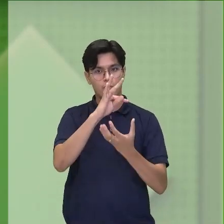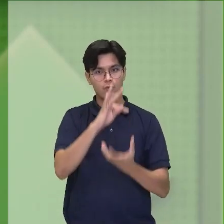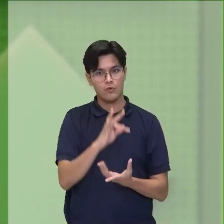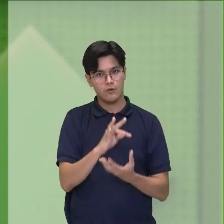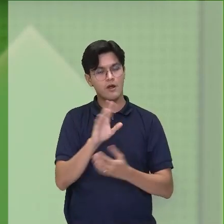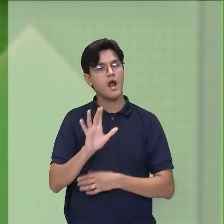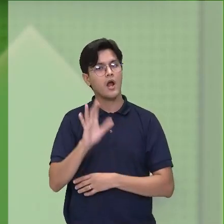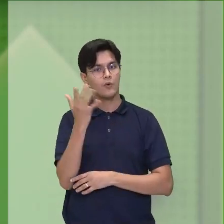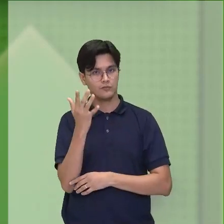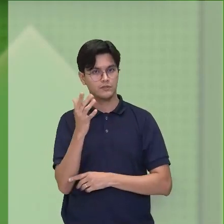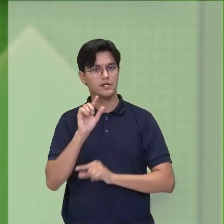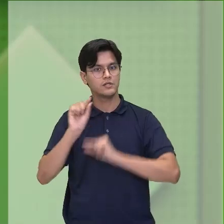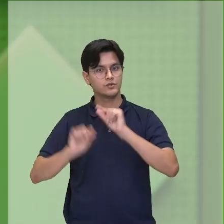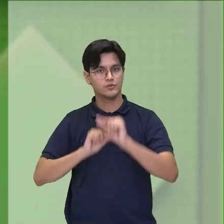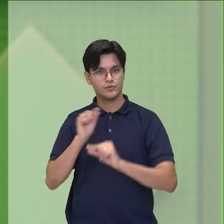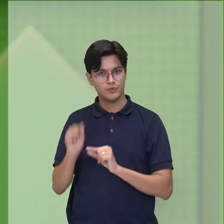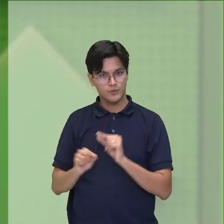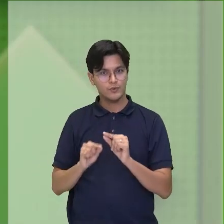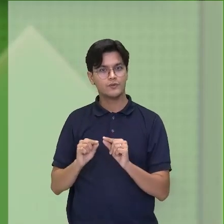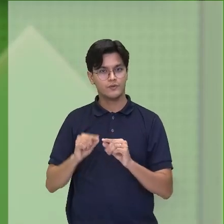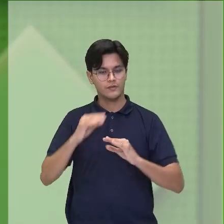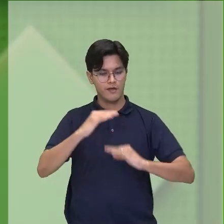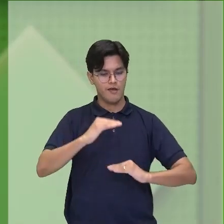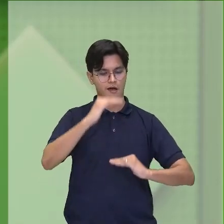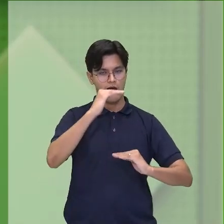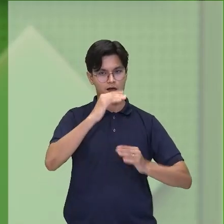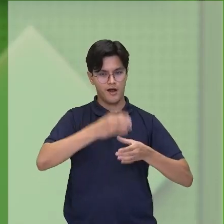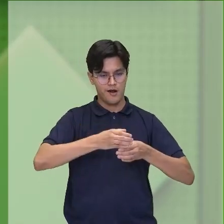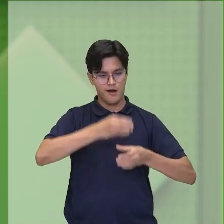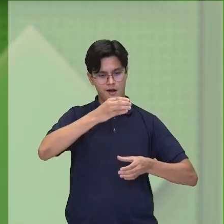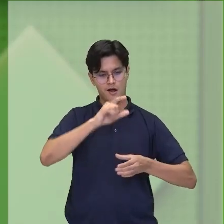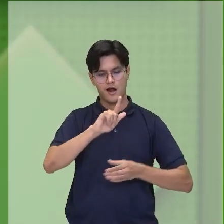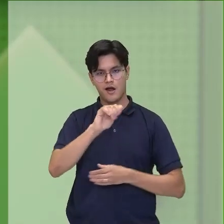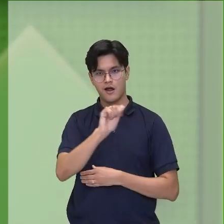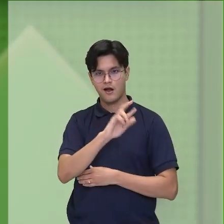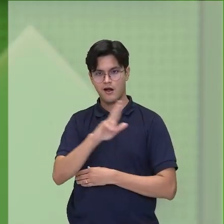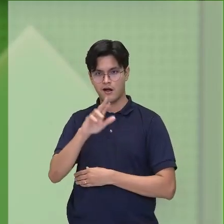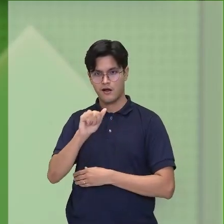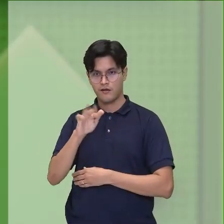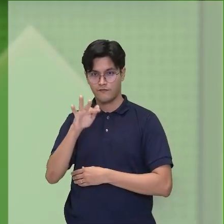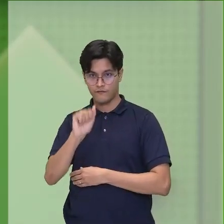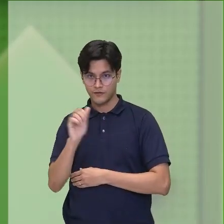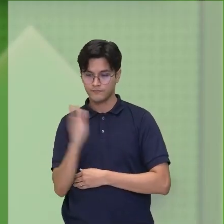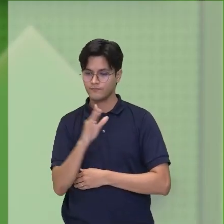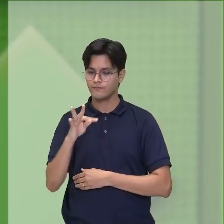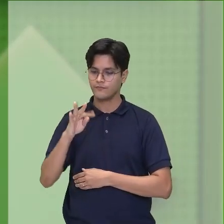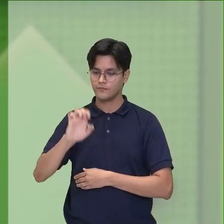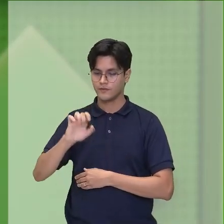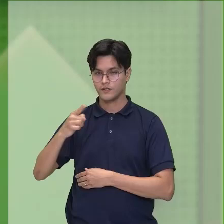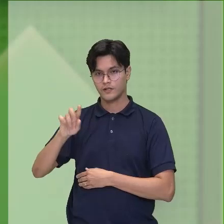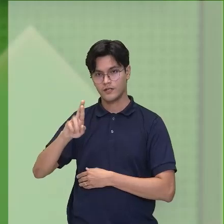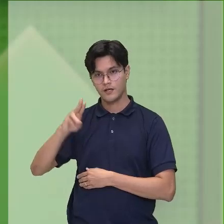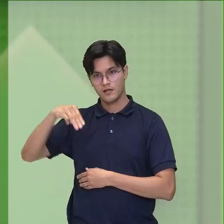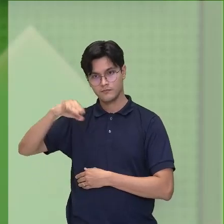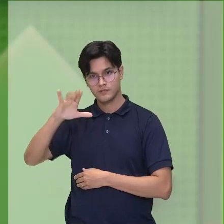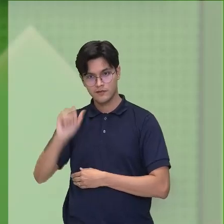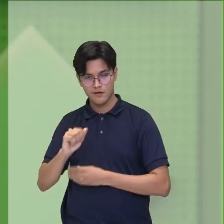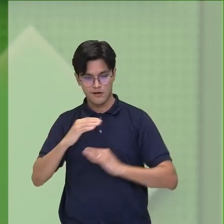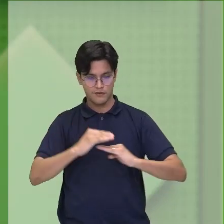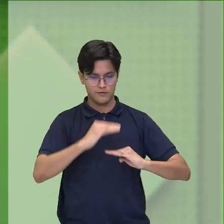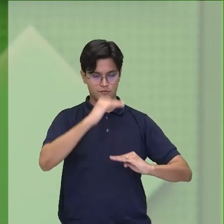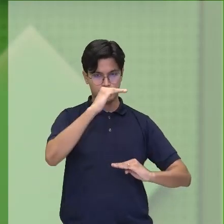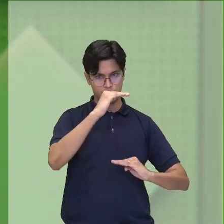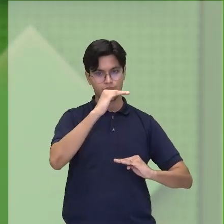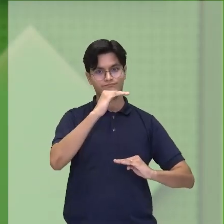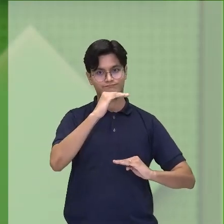ela quebra a funcionalidade da termodinâmica, certo? Por isso que a professora disse que ela